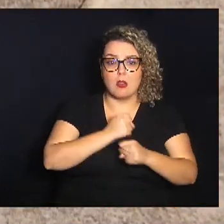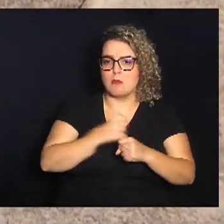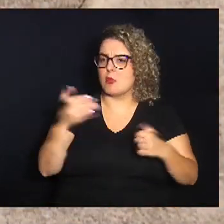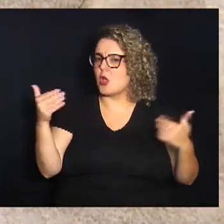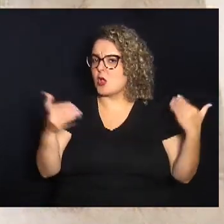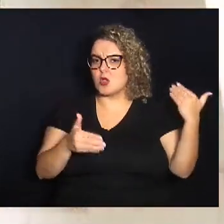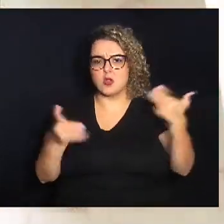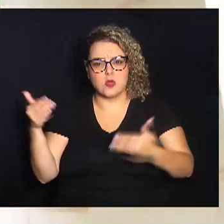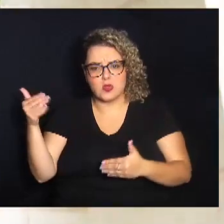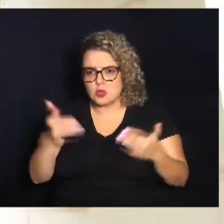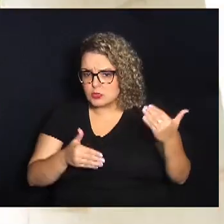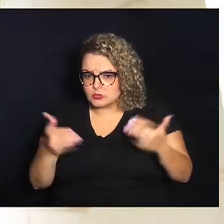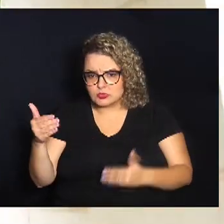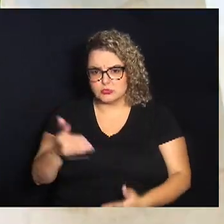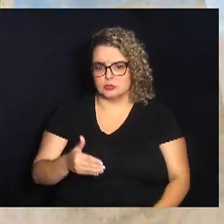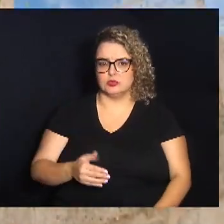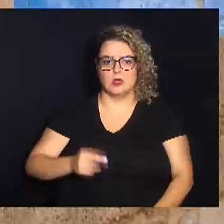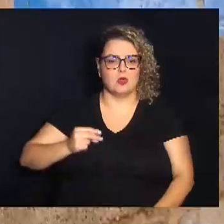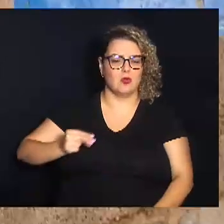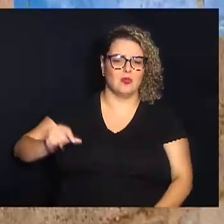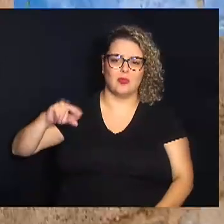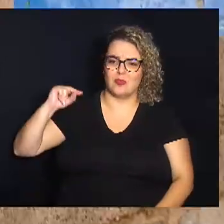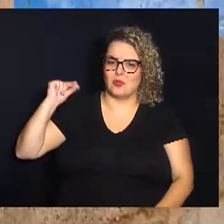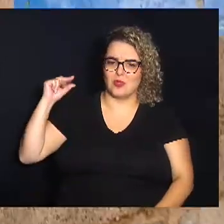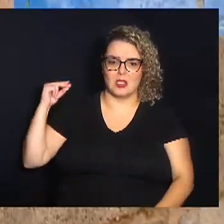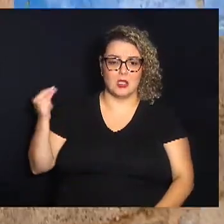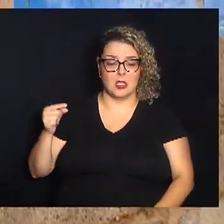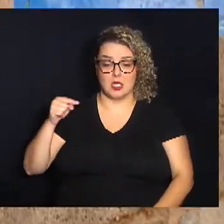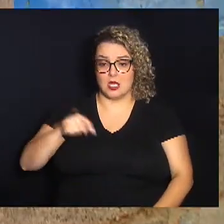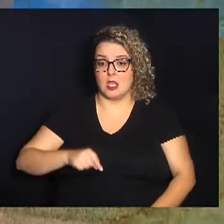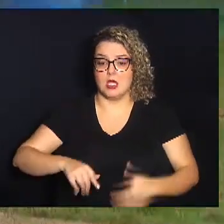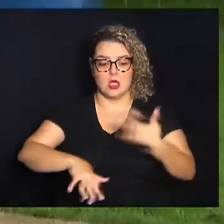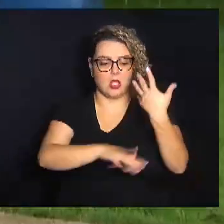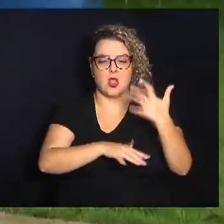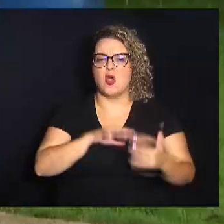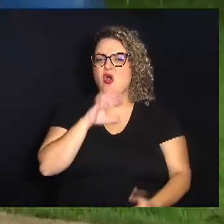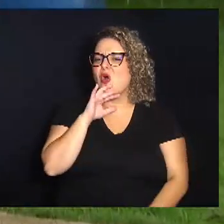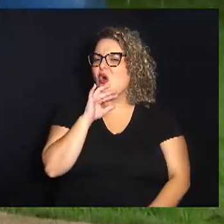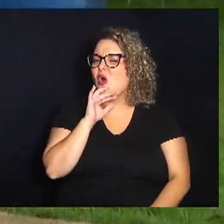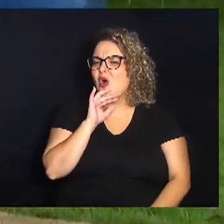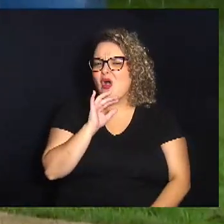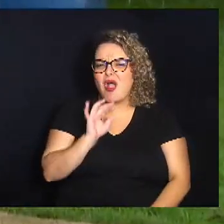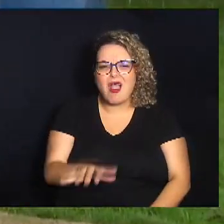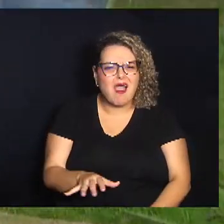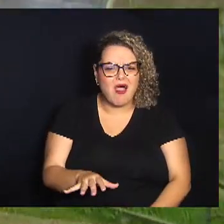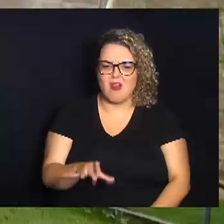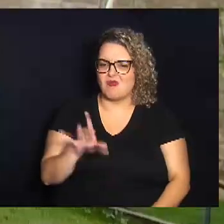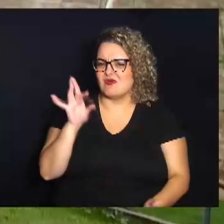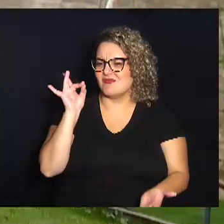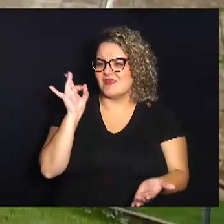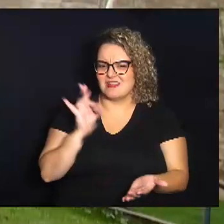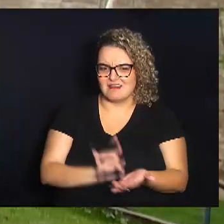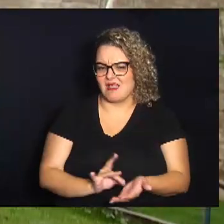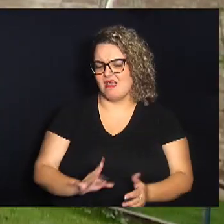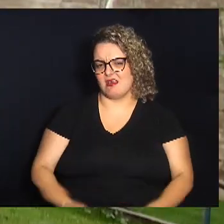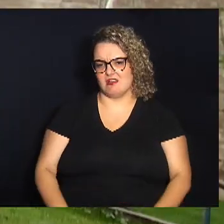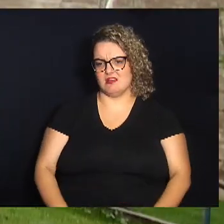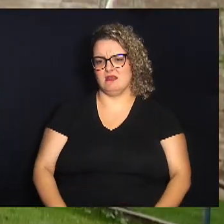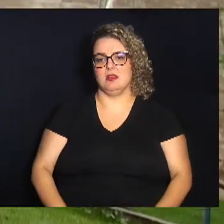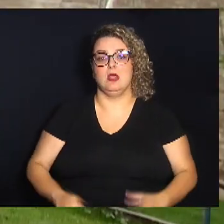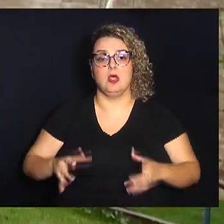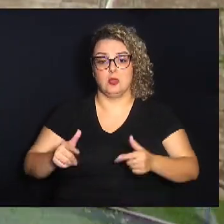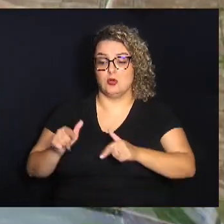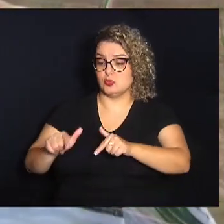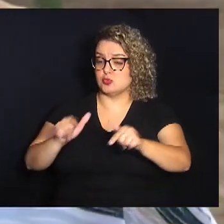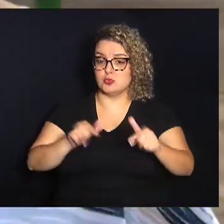aqui muitíssimos anos. Essa praça está horrorosa, horrorosa mesmo, em todos os pontos